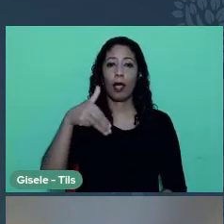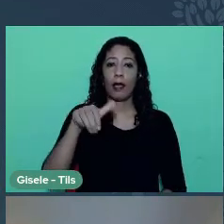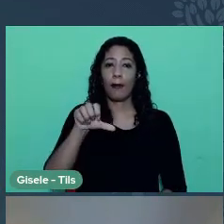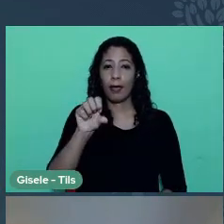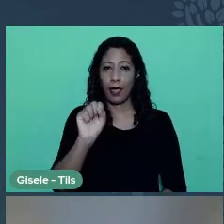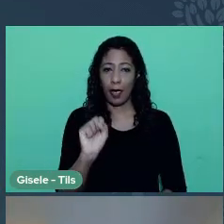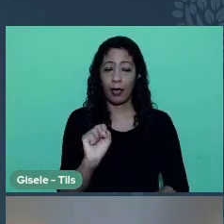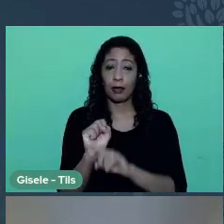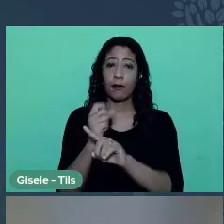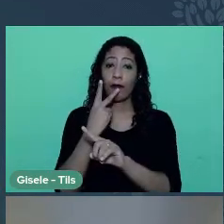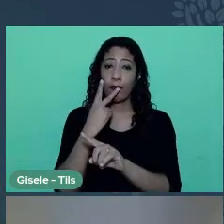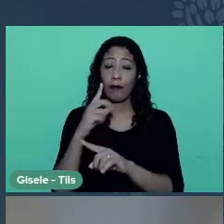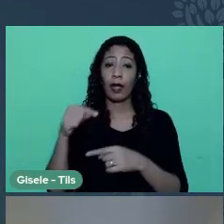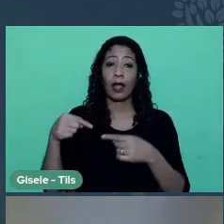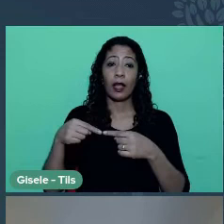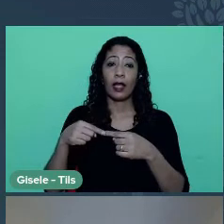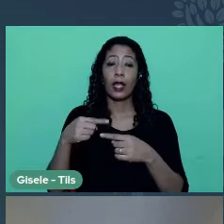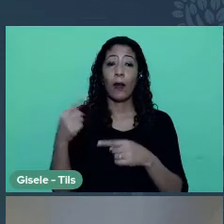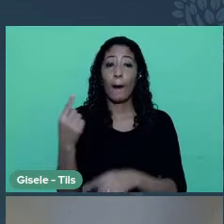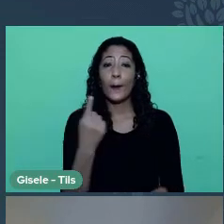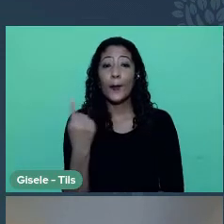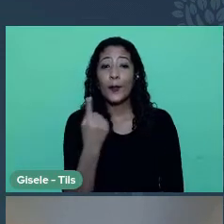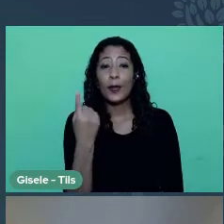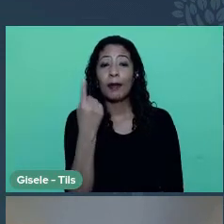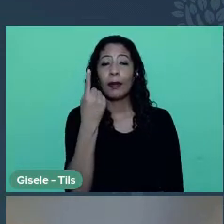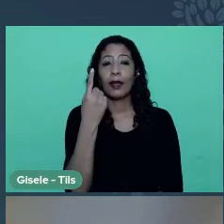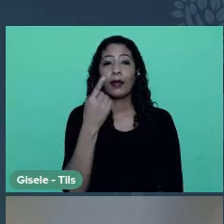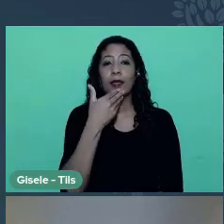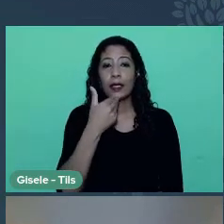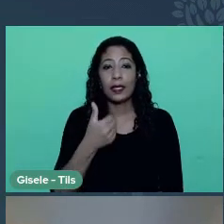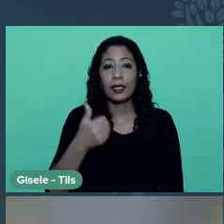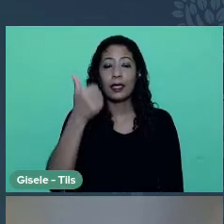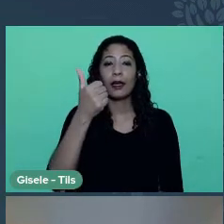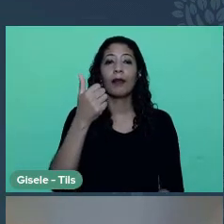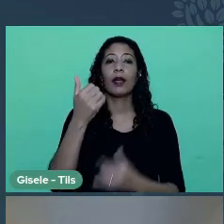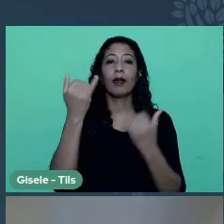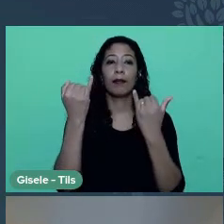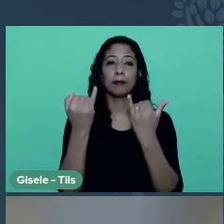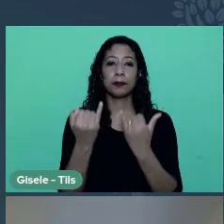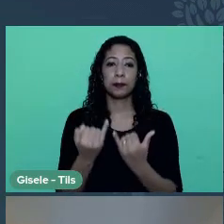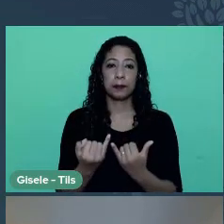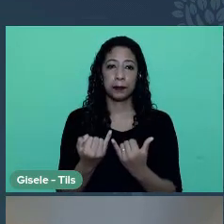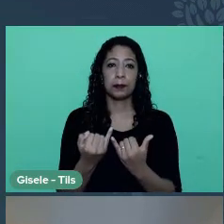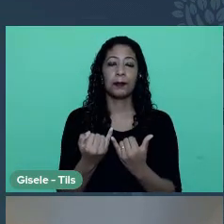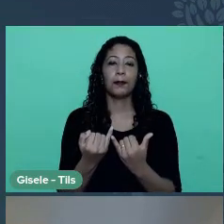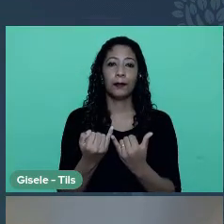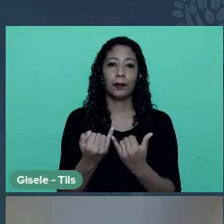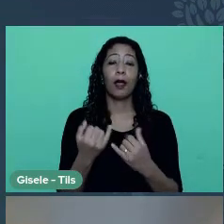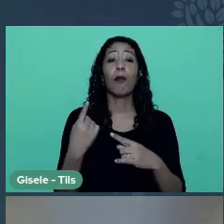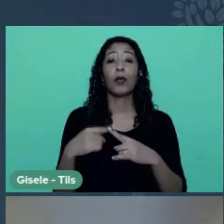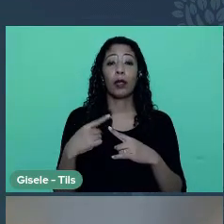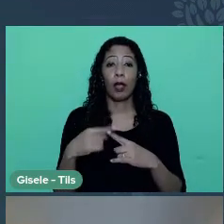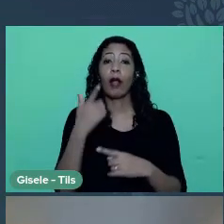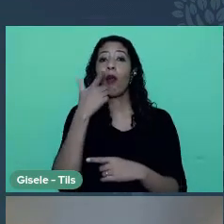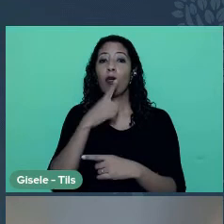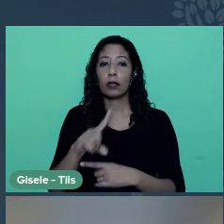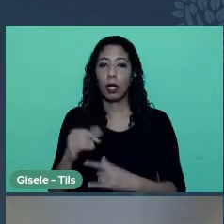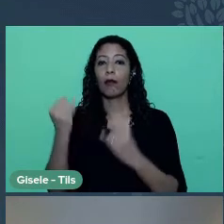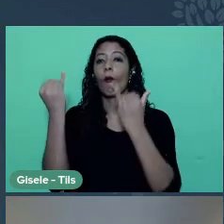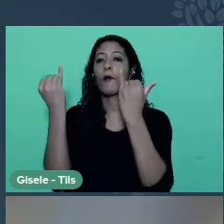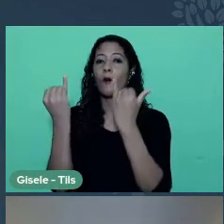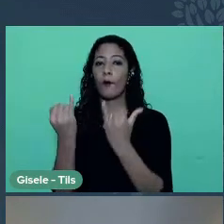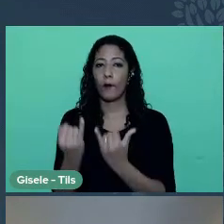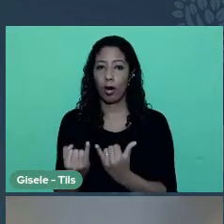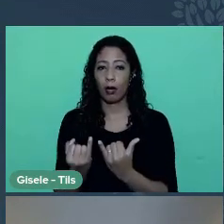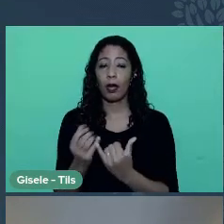é a terapia primeira de escolha para perda de peso. Até porque a pessoa pode perder peso rapidamente com a cirurgia, mas se ela